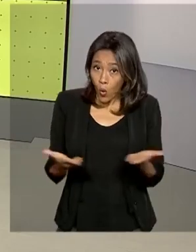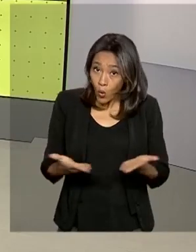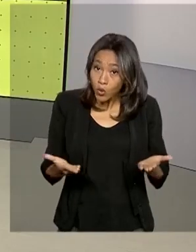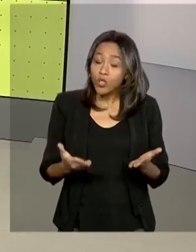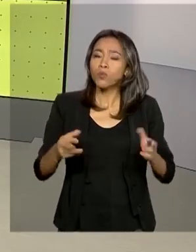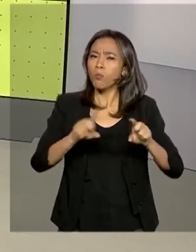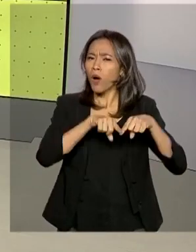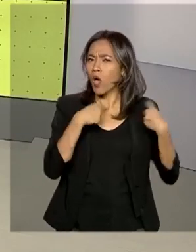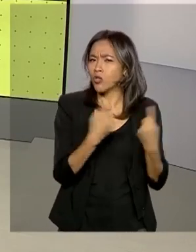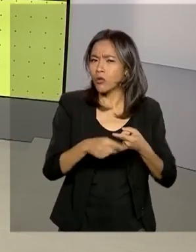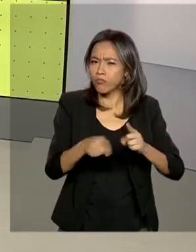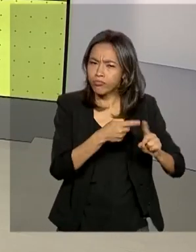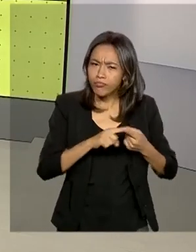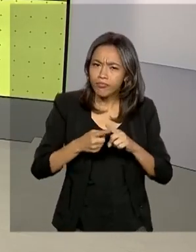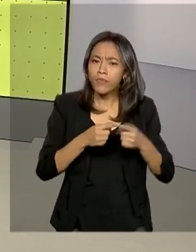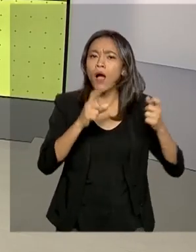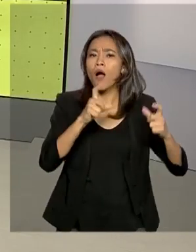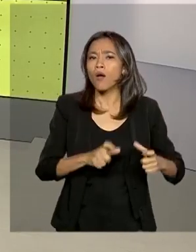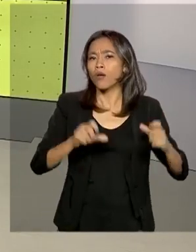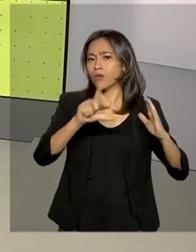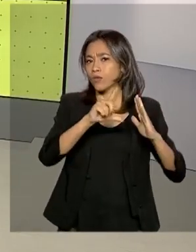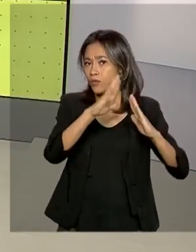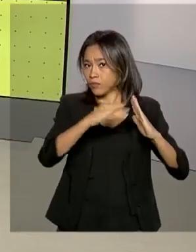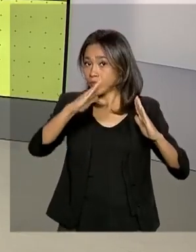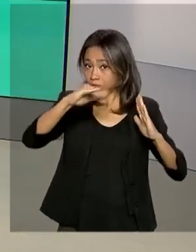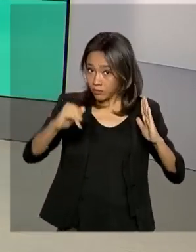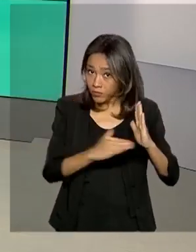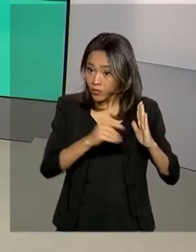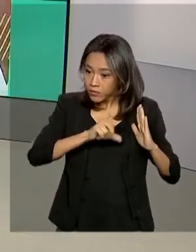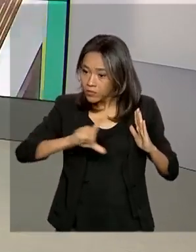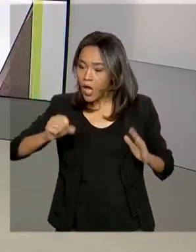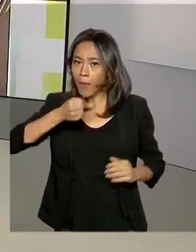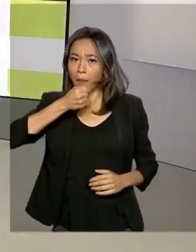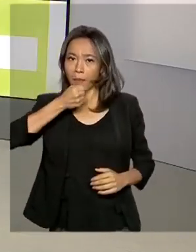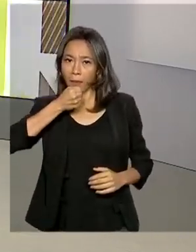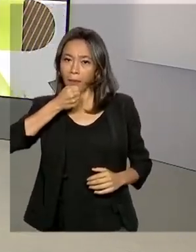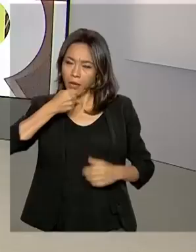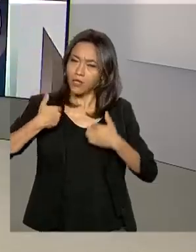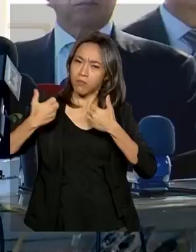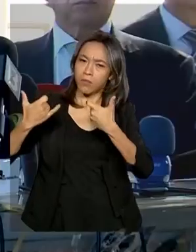da Alvorada, o presidente Jair Bolsonaro falou sobre o auxílio emergencial.